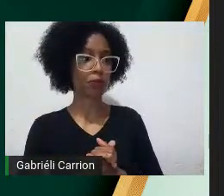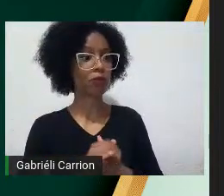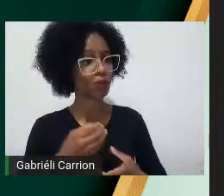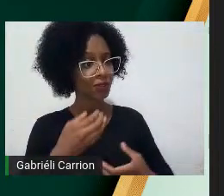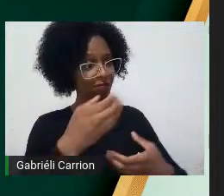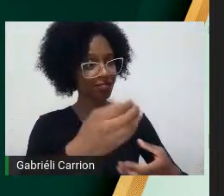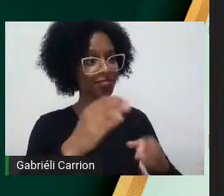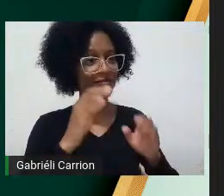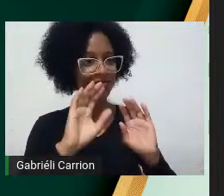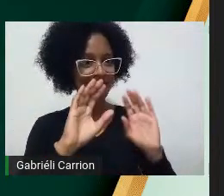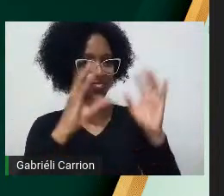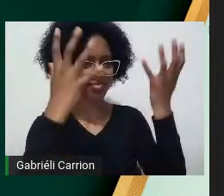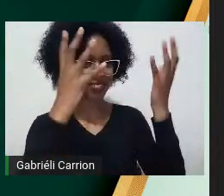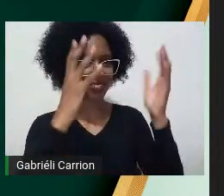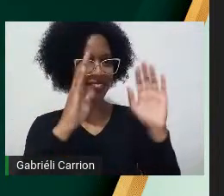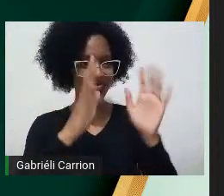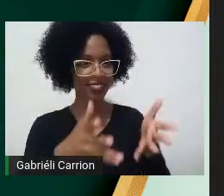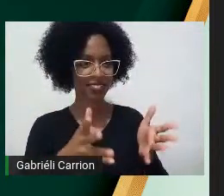o teu grau. Parabéns.